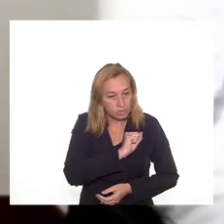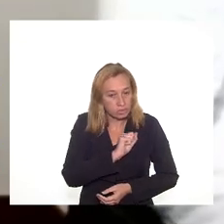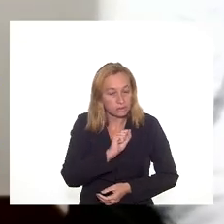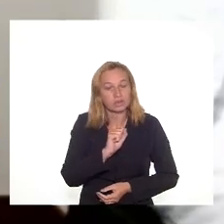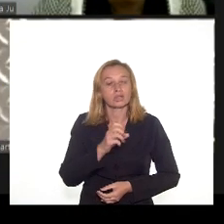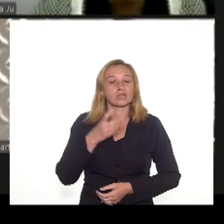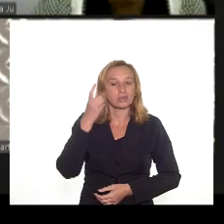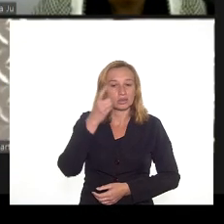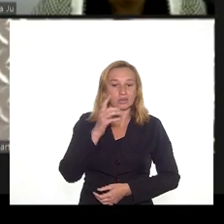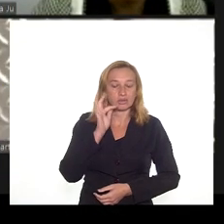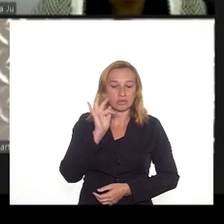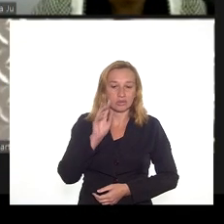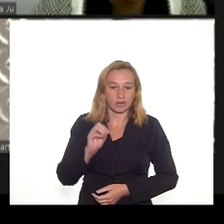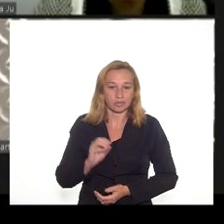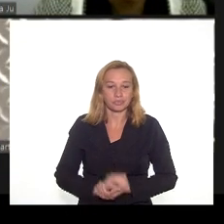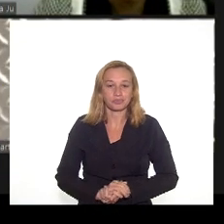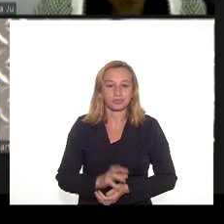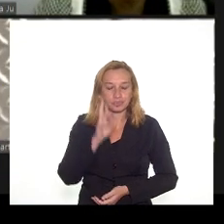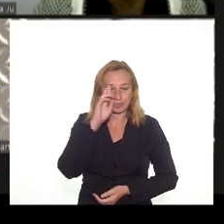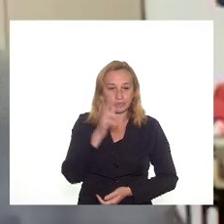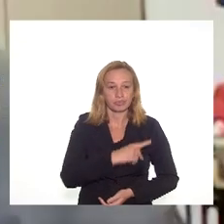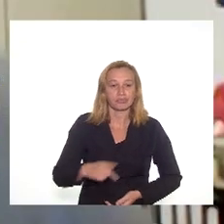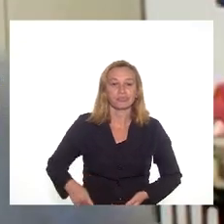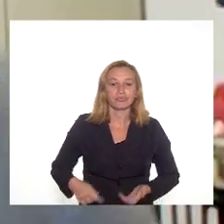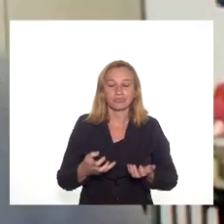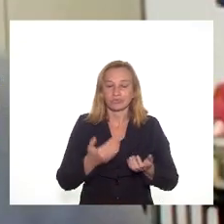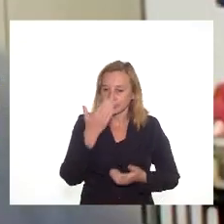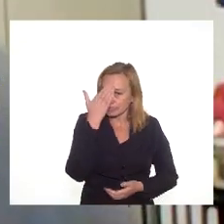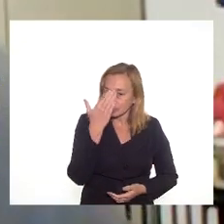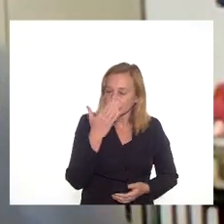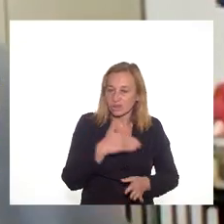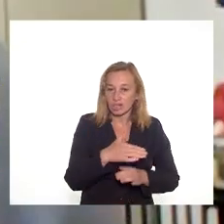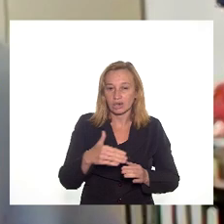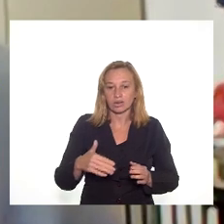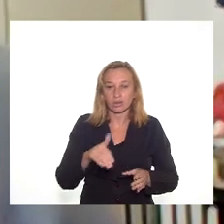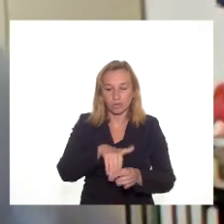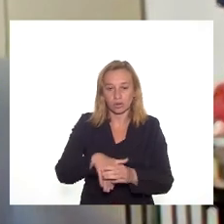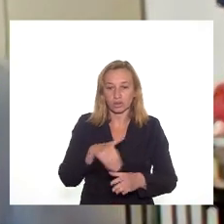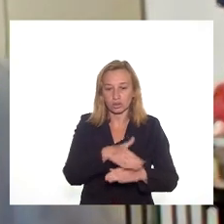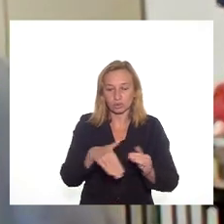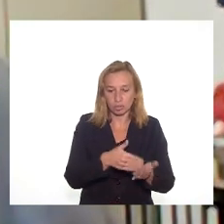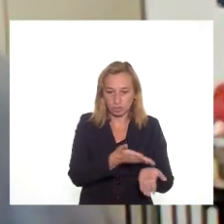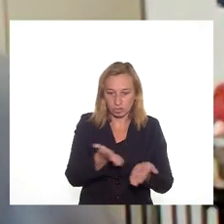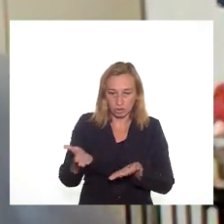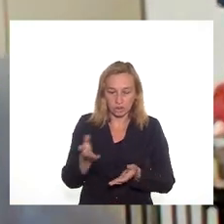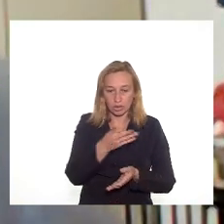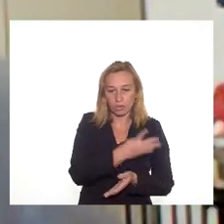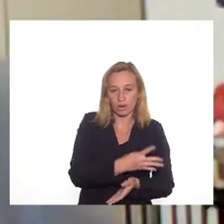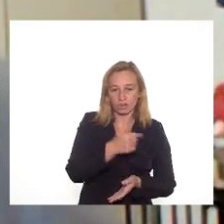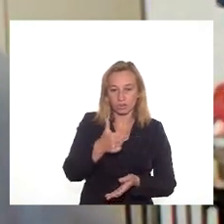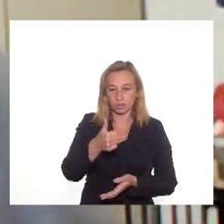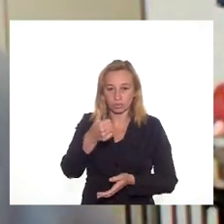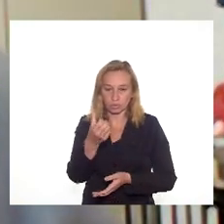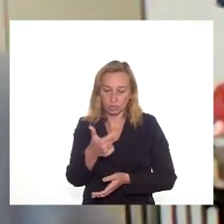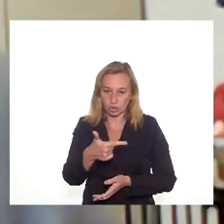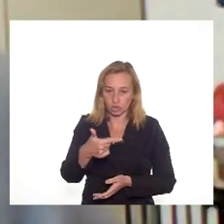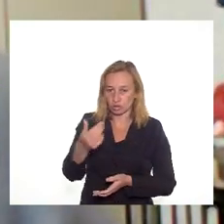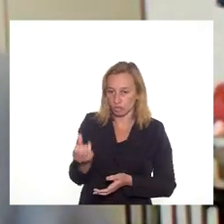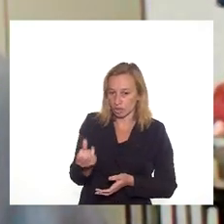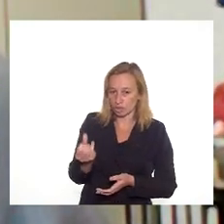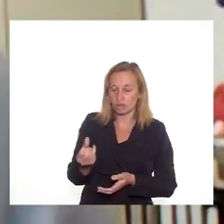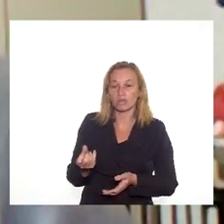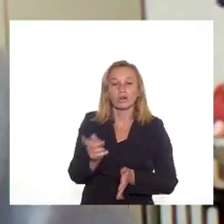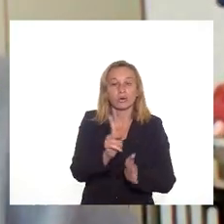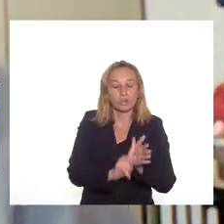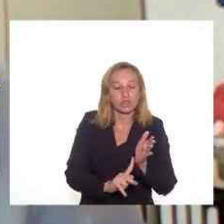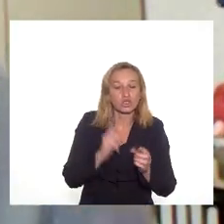deputado Flávio. Presidente, eu quero agradecer o voto de todos favorável ao nosso projeto de lei 4126, que é um projeto